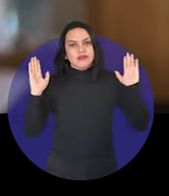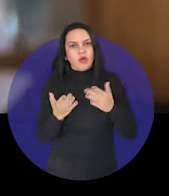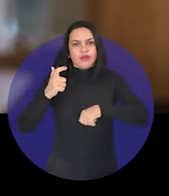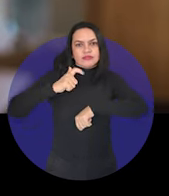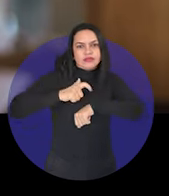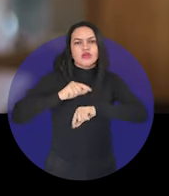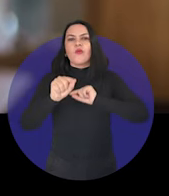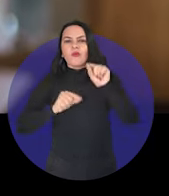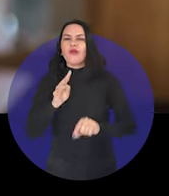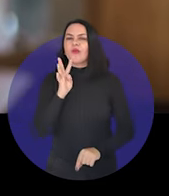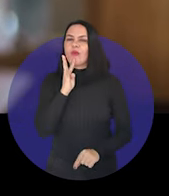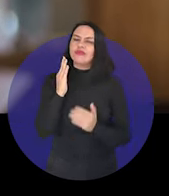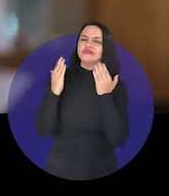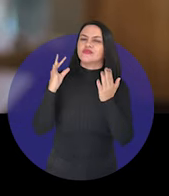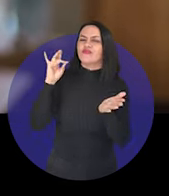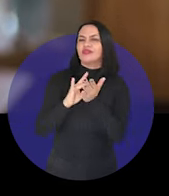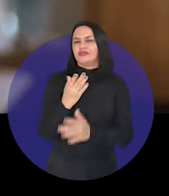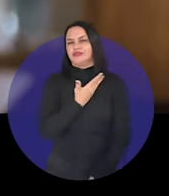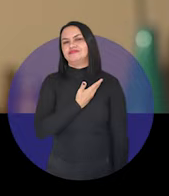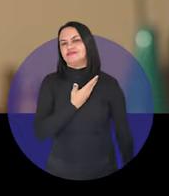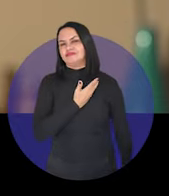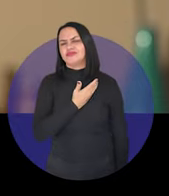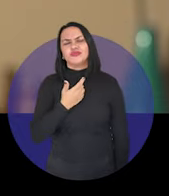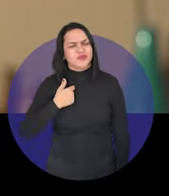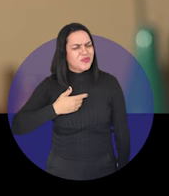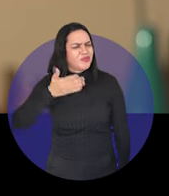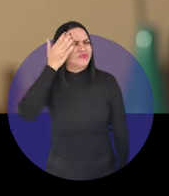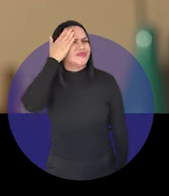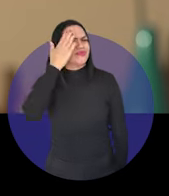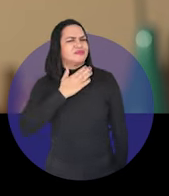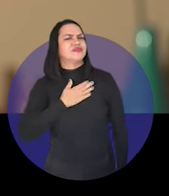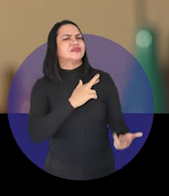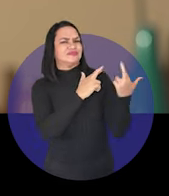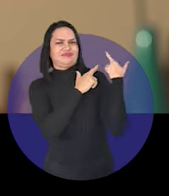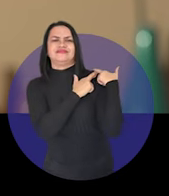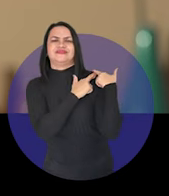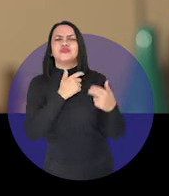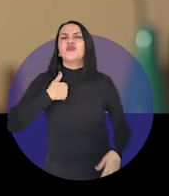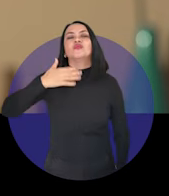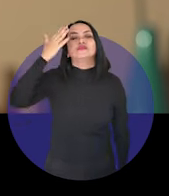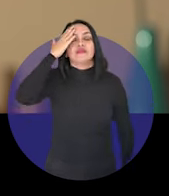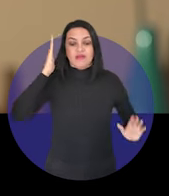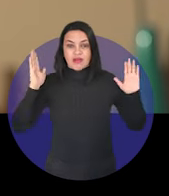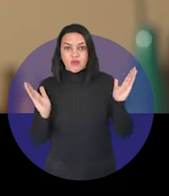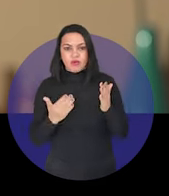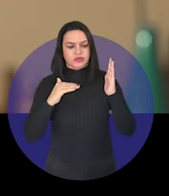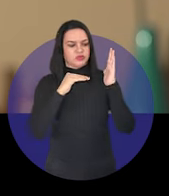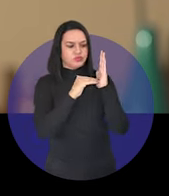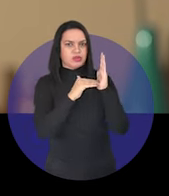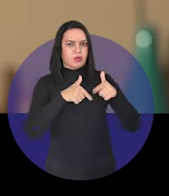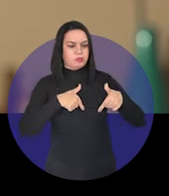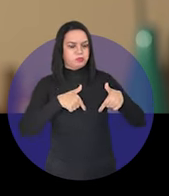é nessa hora que conhecemos os verdadeiros amigos. Eu sei da minha responsabilidade. Sei que agora no